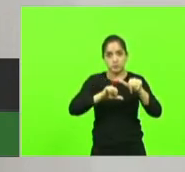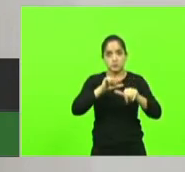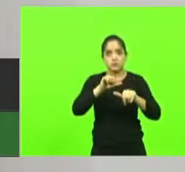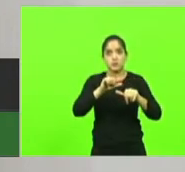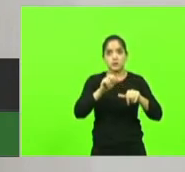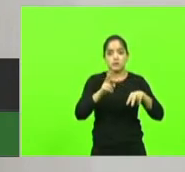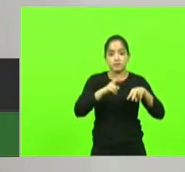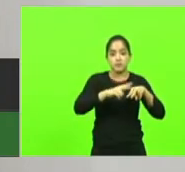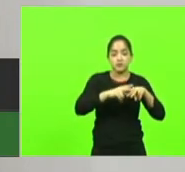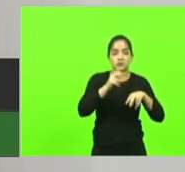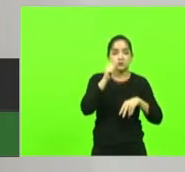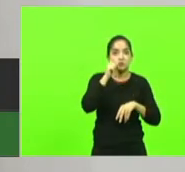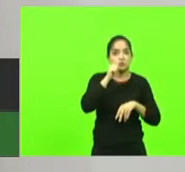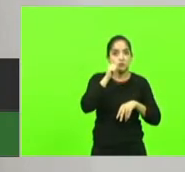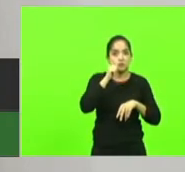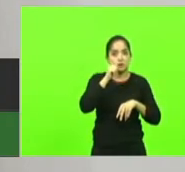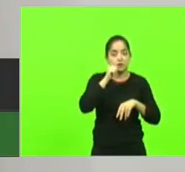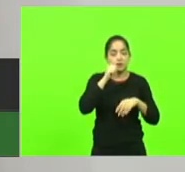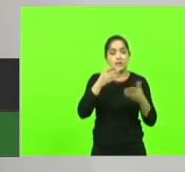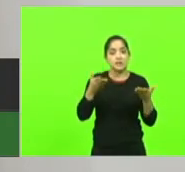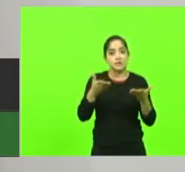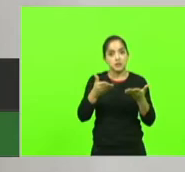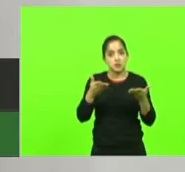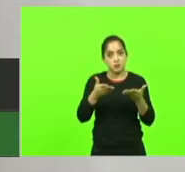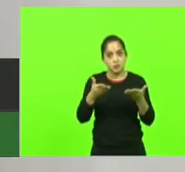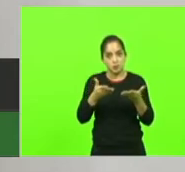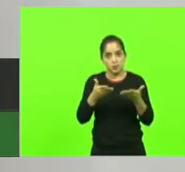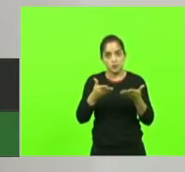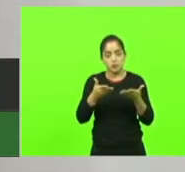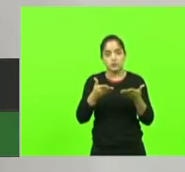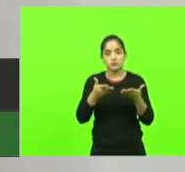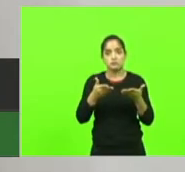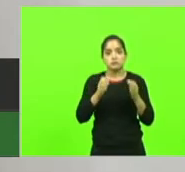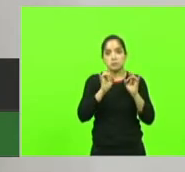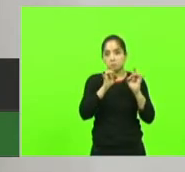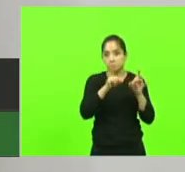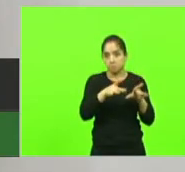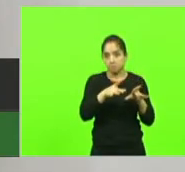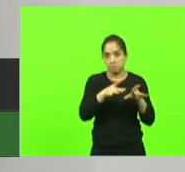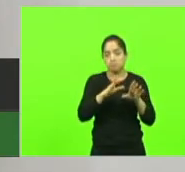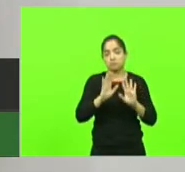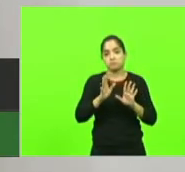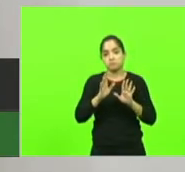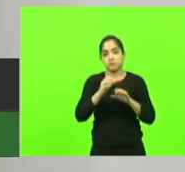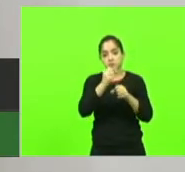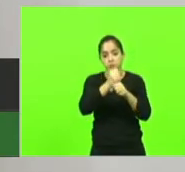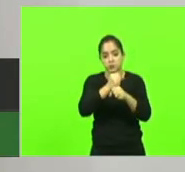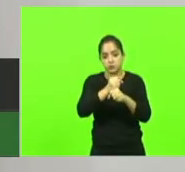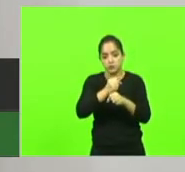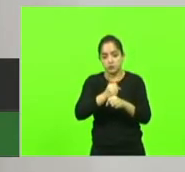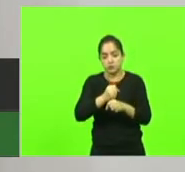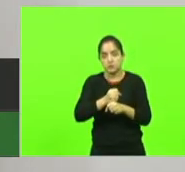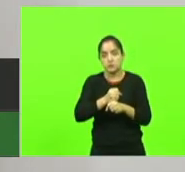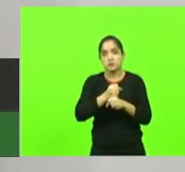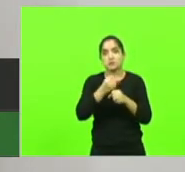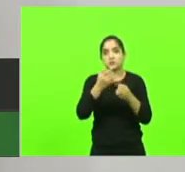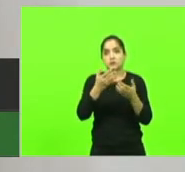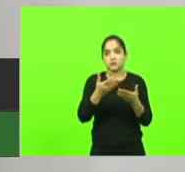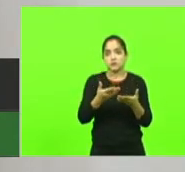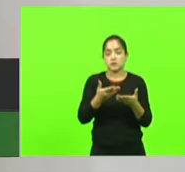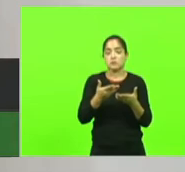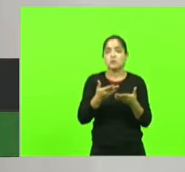feminino, e hoje está abandonado, já com a construção lá na Canhanduba.